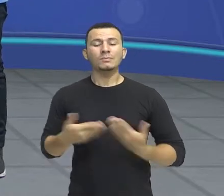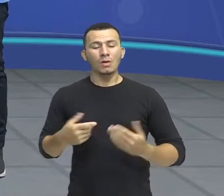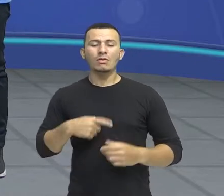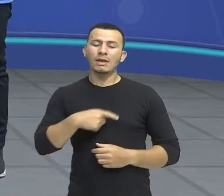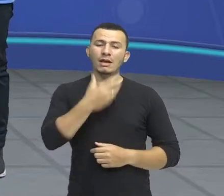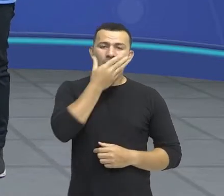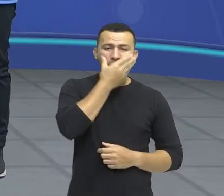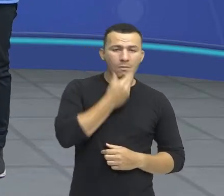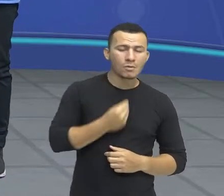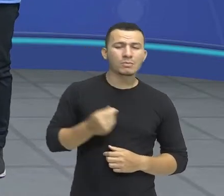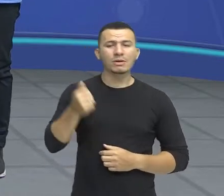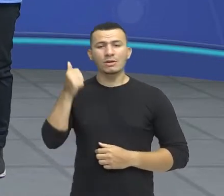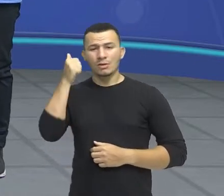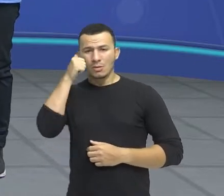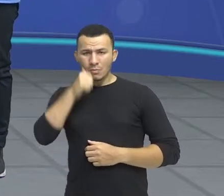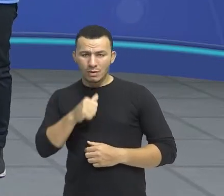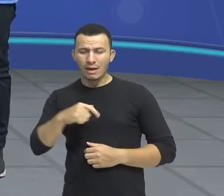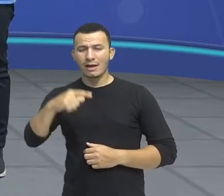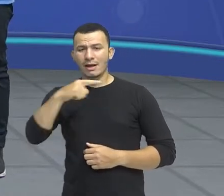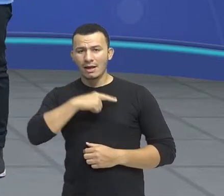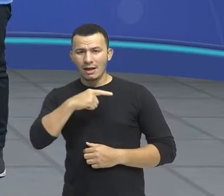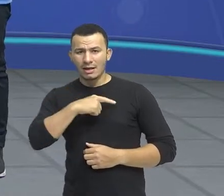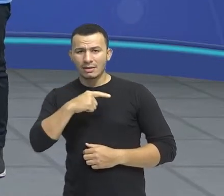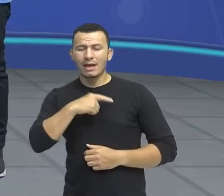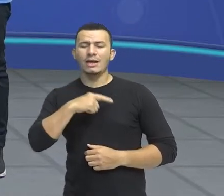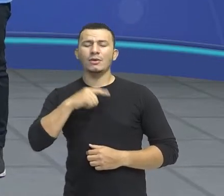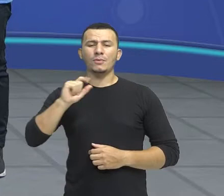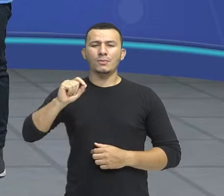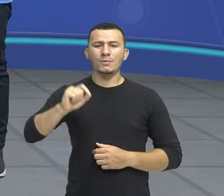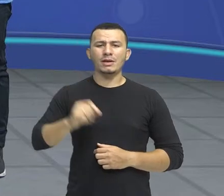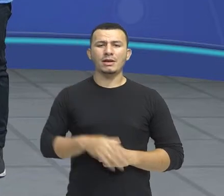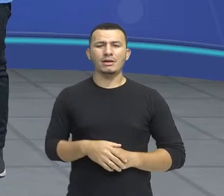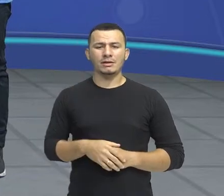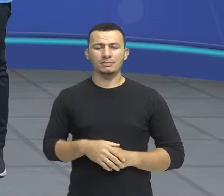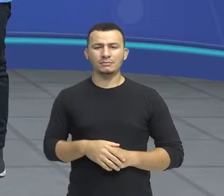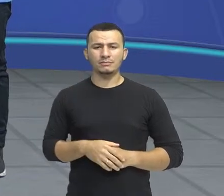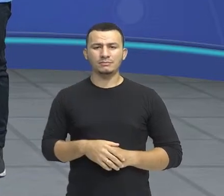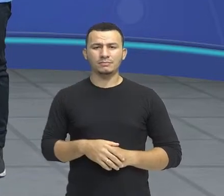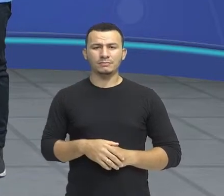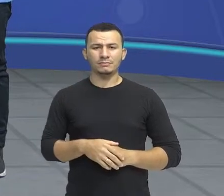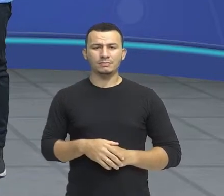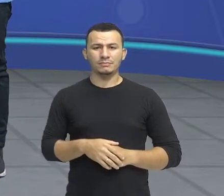homens quanto as mulheres que apresentam um índice de massa